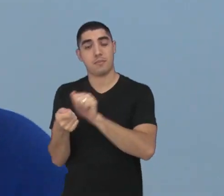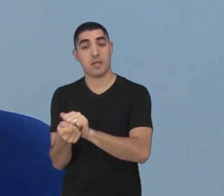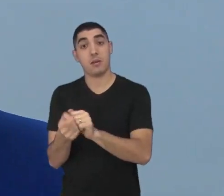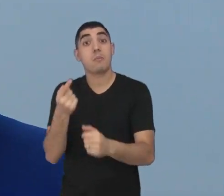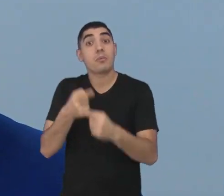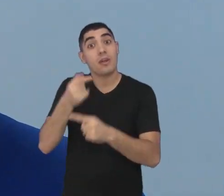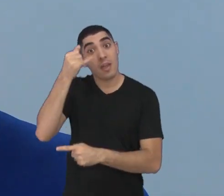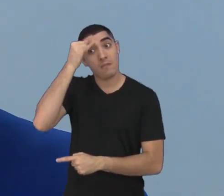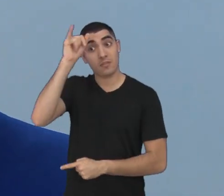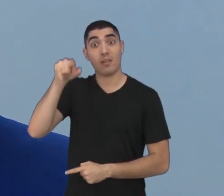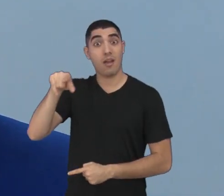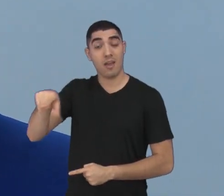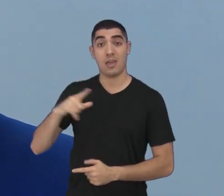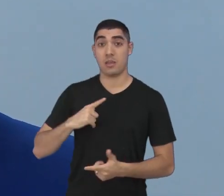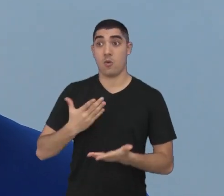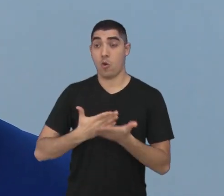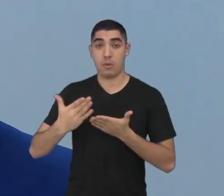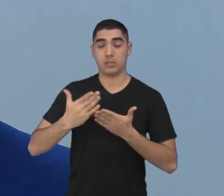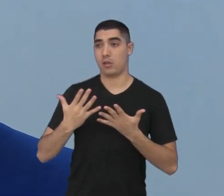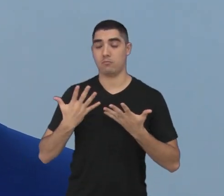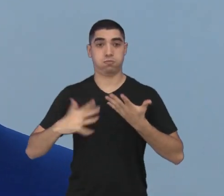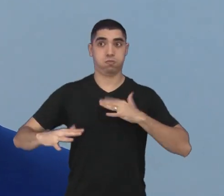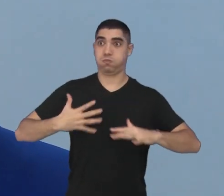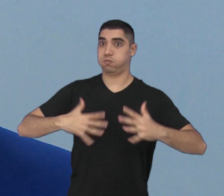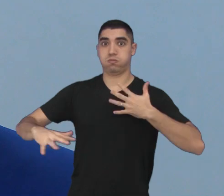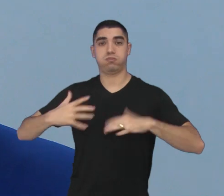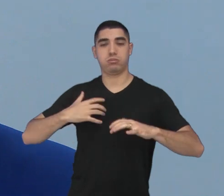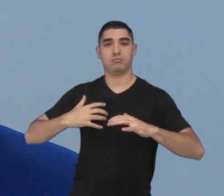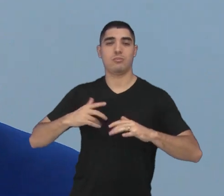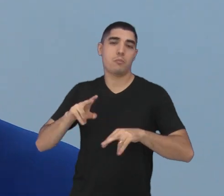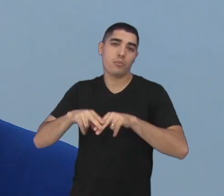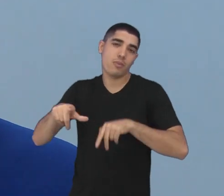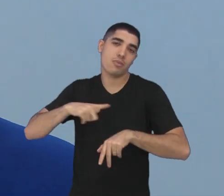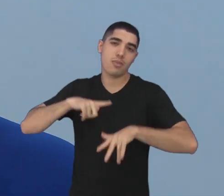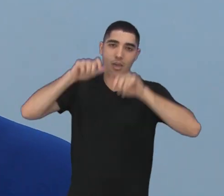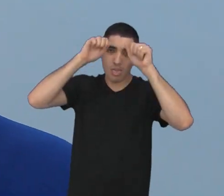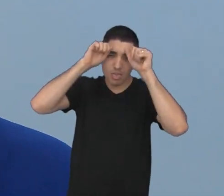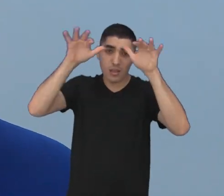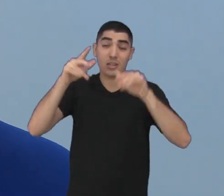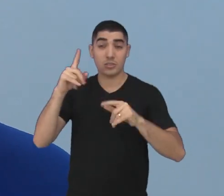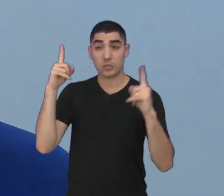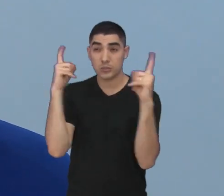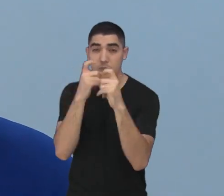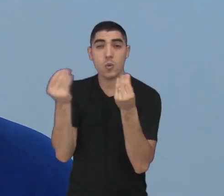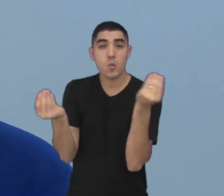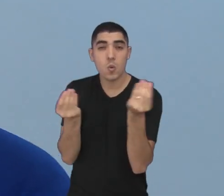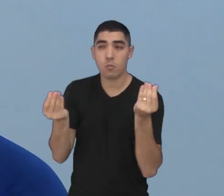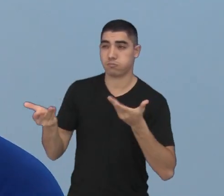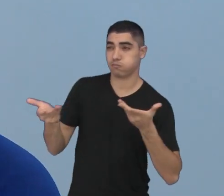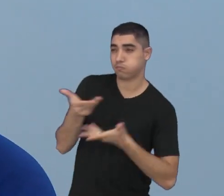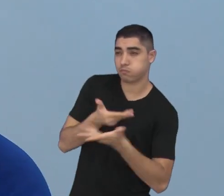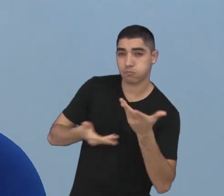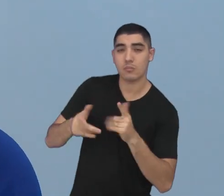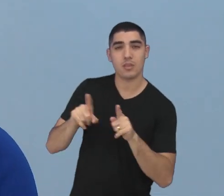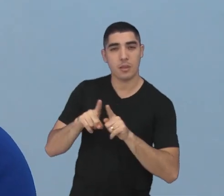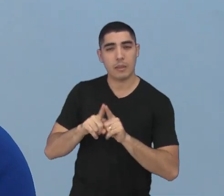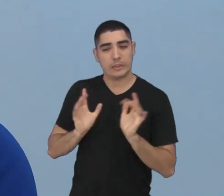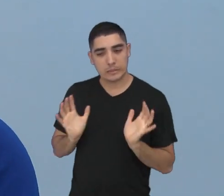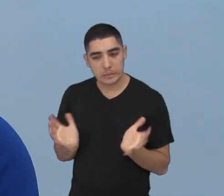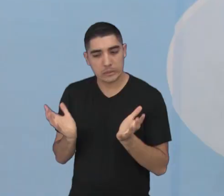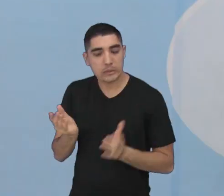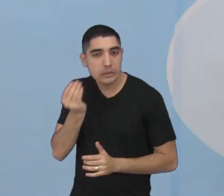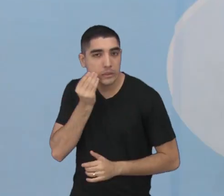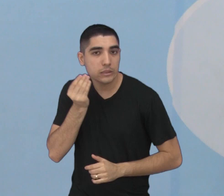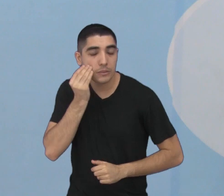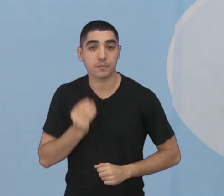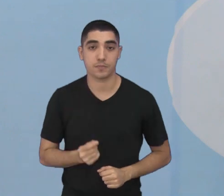para evitar a desregulação sensorial, desencadeada em pessoas no espectro pela dificuldade em processar